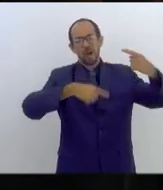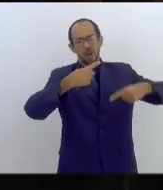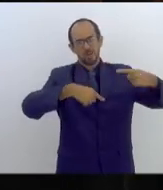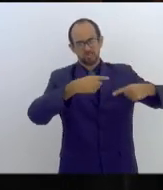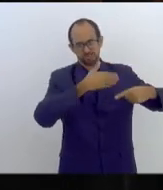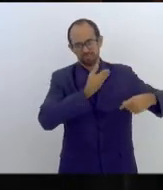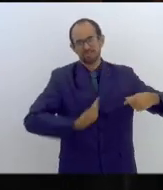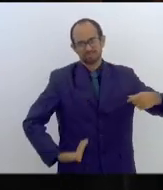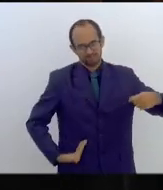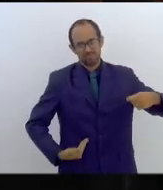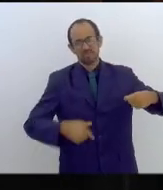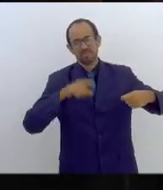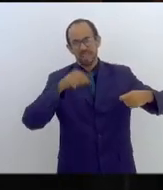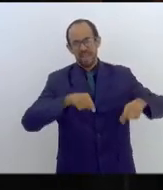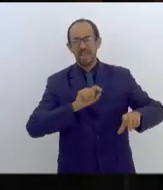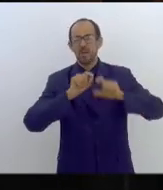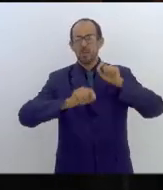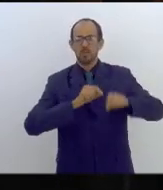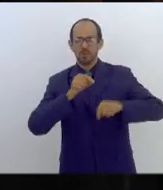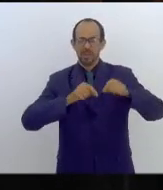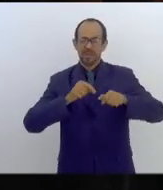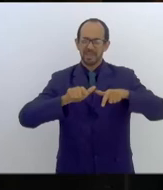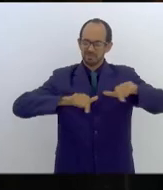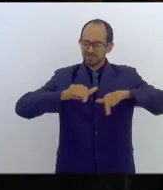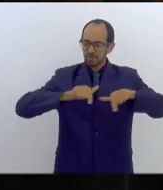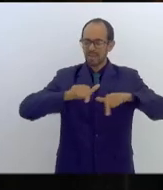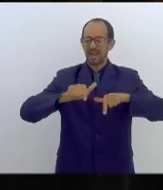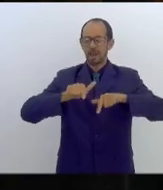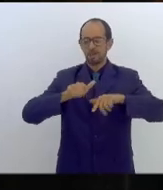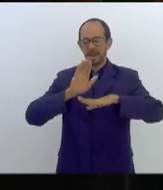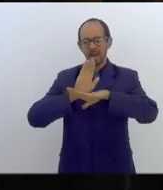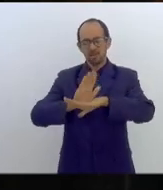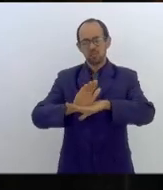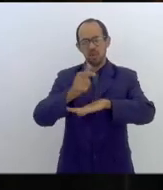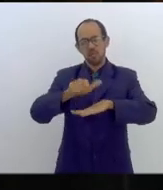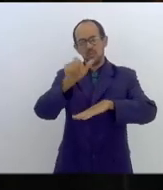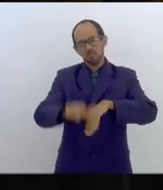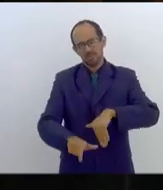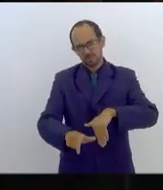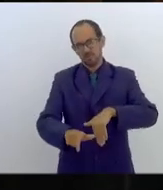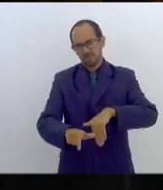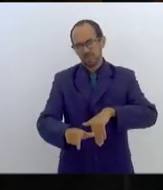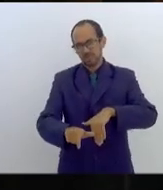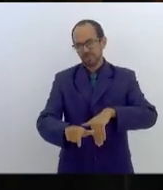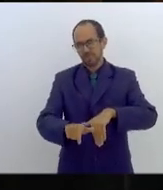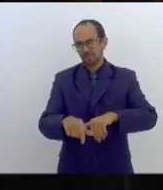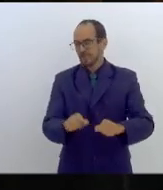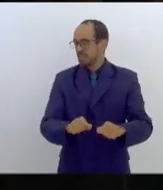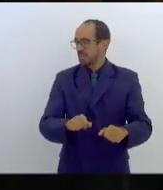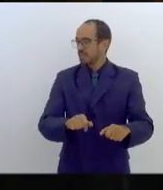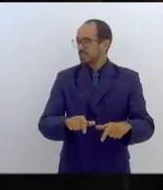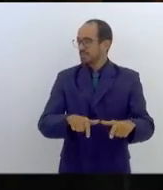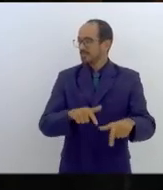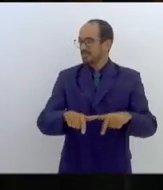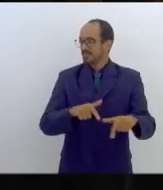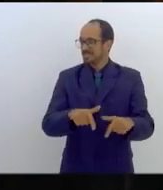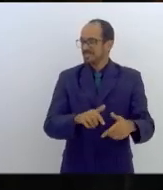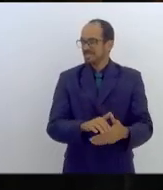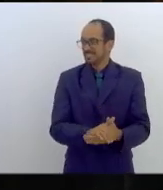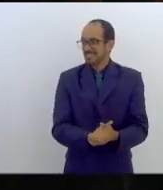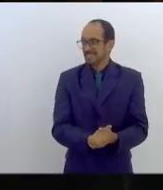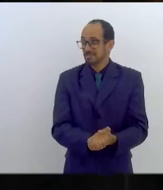é um obra de bem querer ao próximo servir é ouvir os necessitados